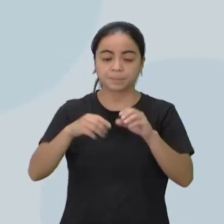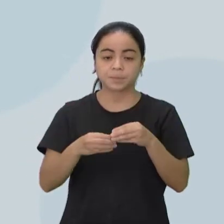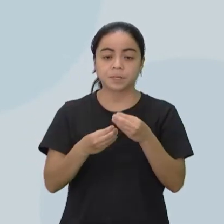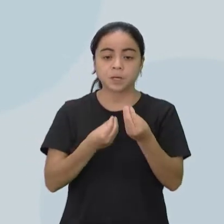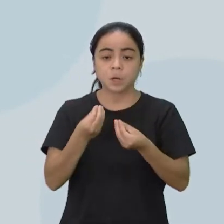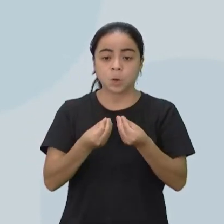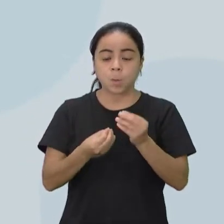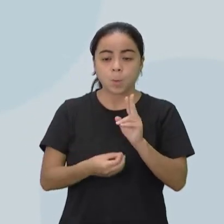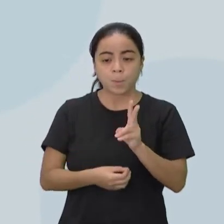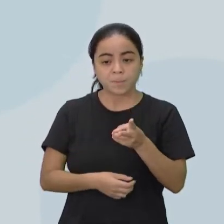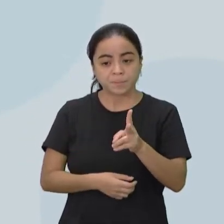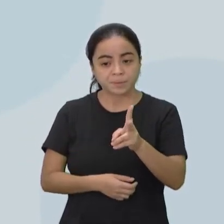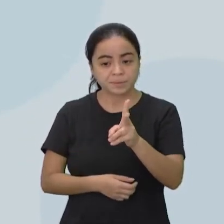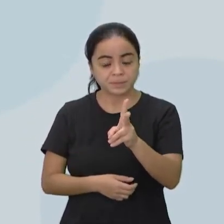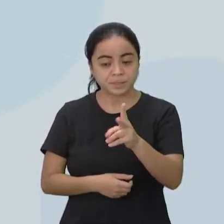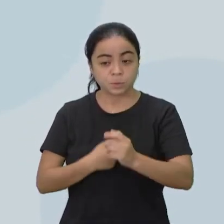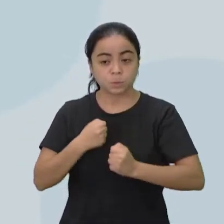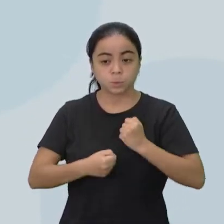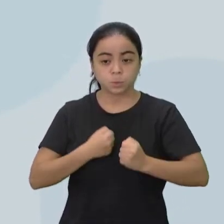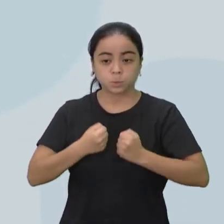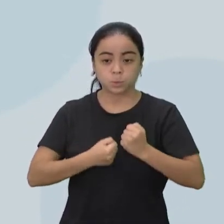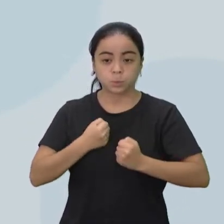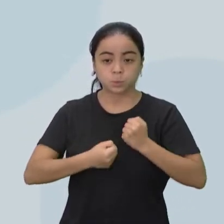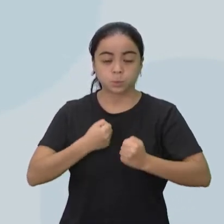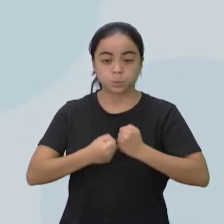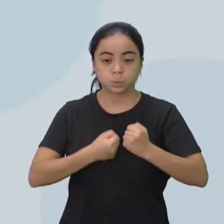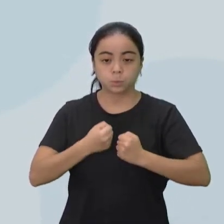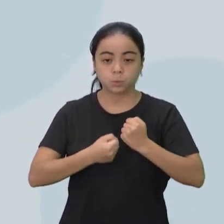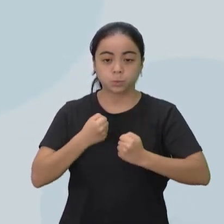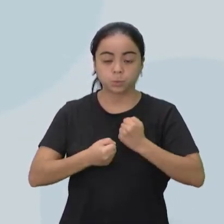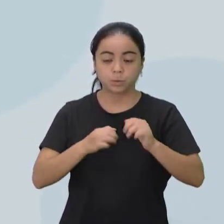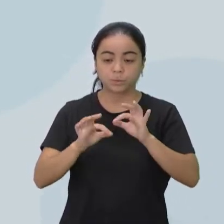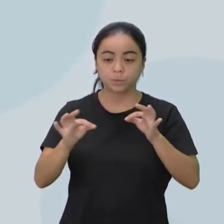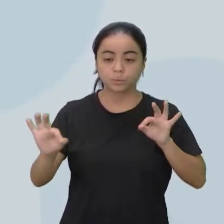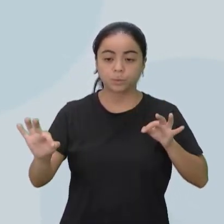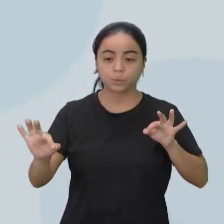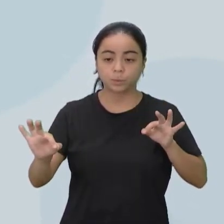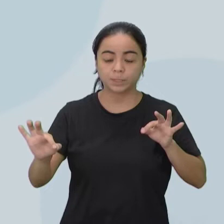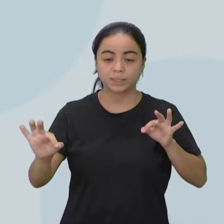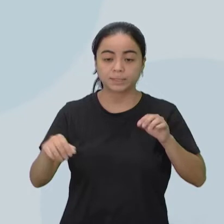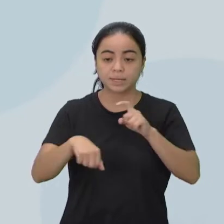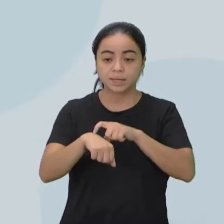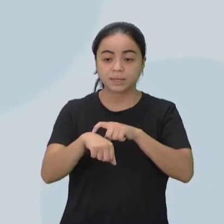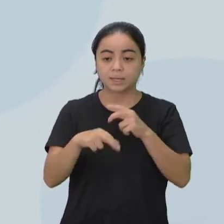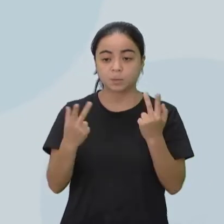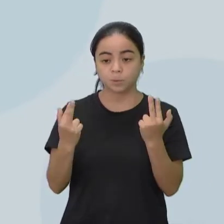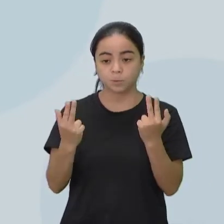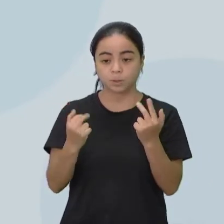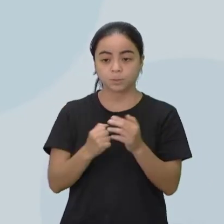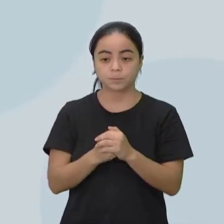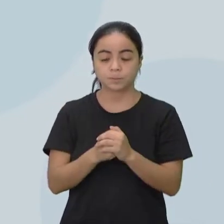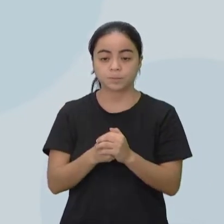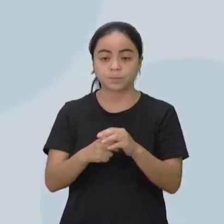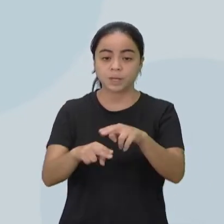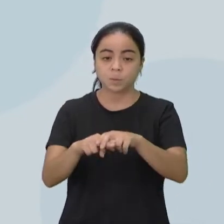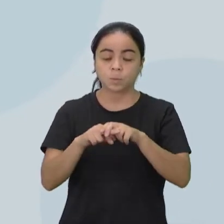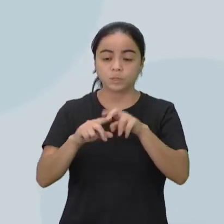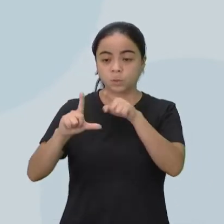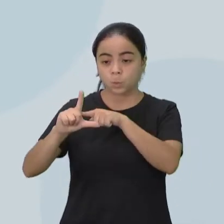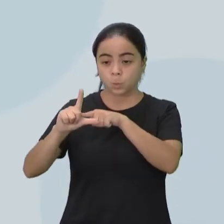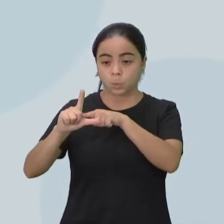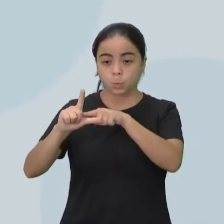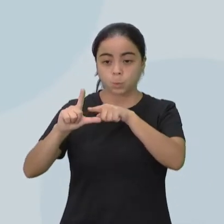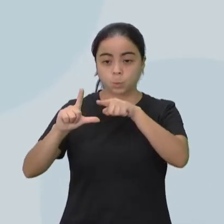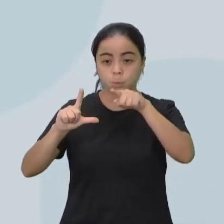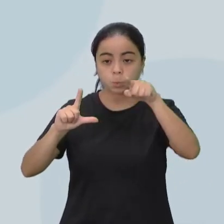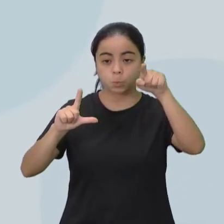o ritmo, ele está correndo distâncias iguais em tempos iguais, tá bom? E por isso o gráfico fica bem